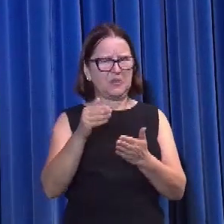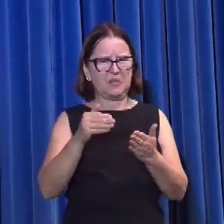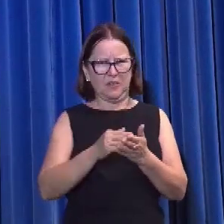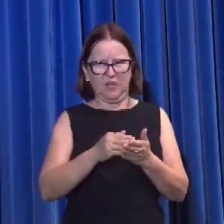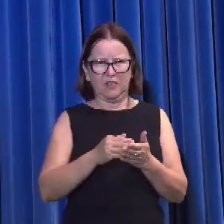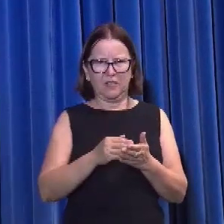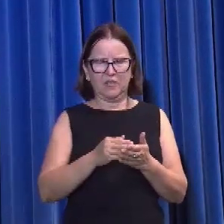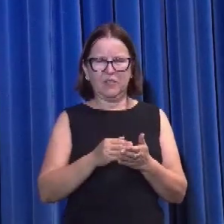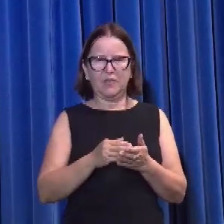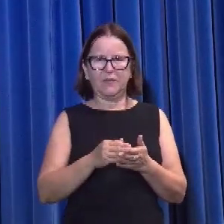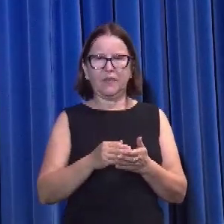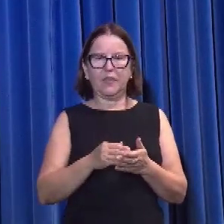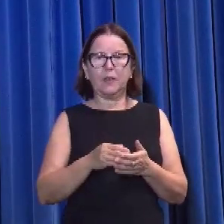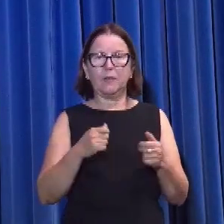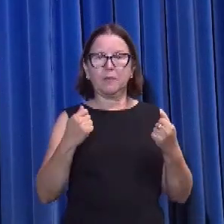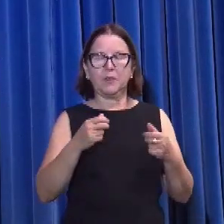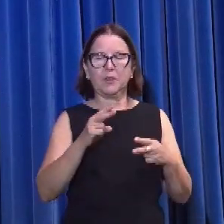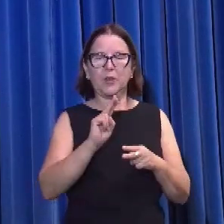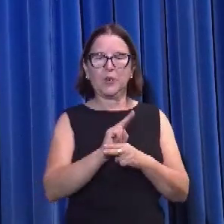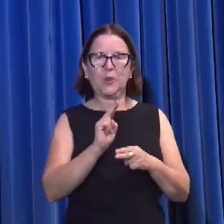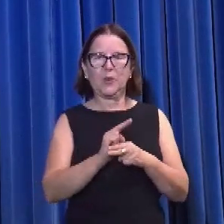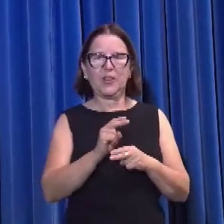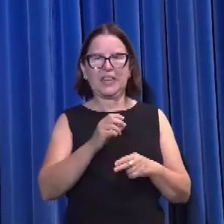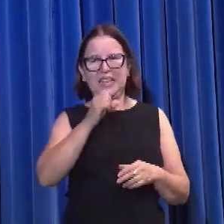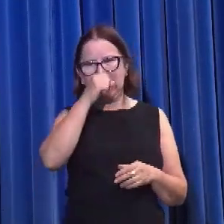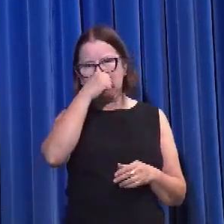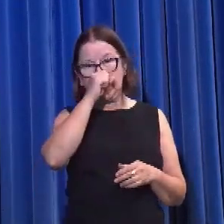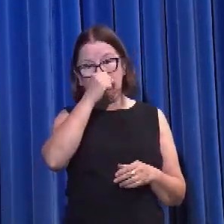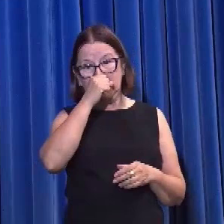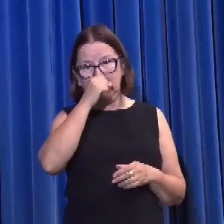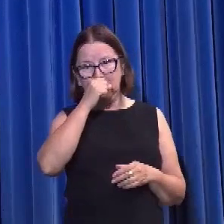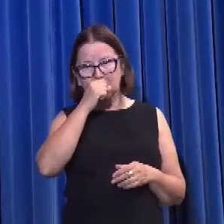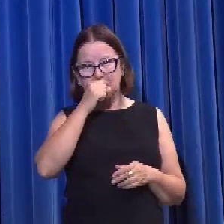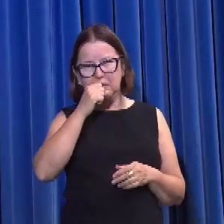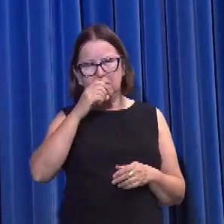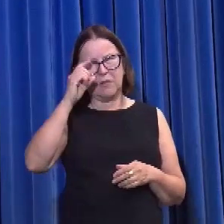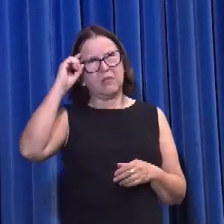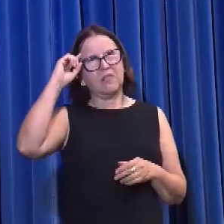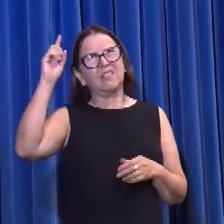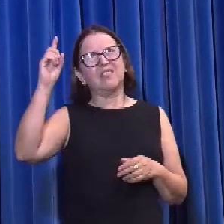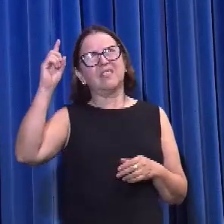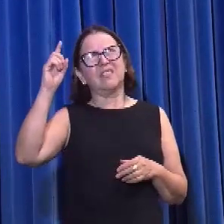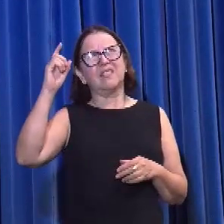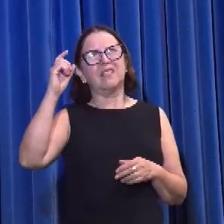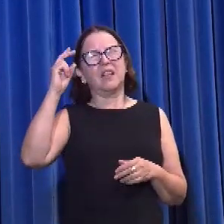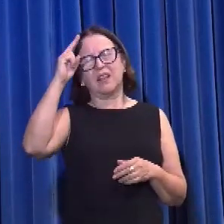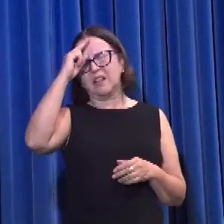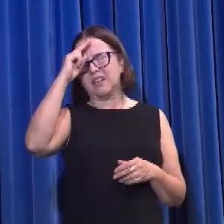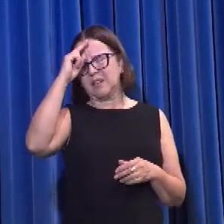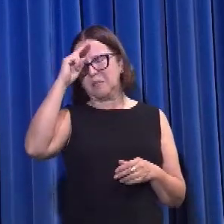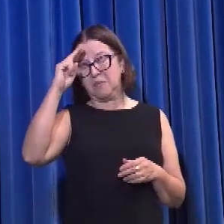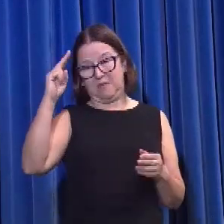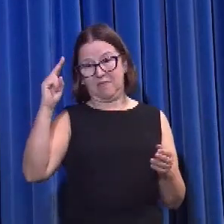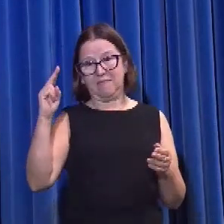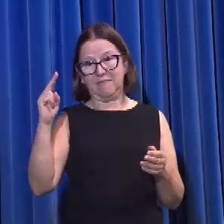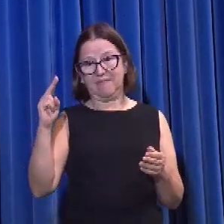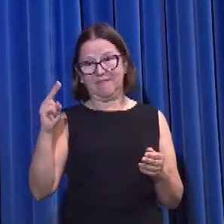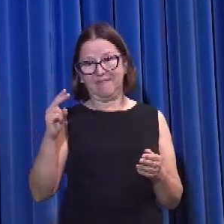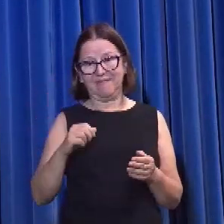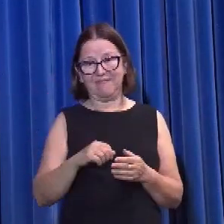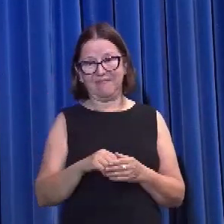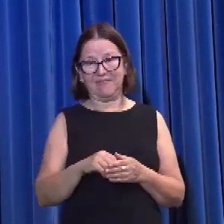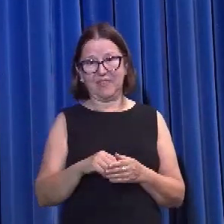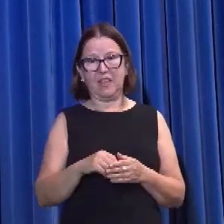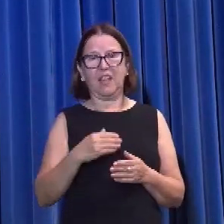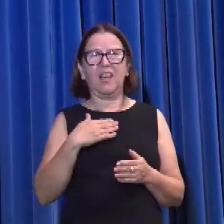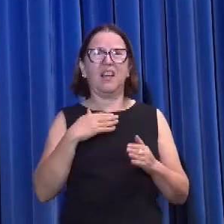Quando ele teve um pequeno discernimento, ele disse, vixe, olha o vixe aqui. Na